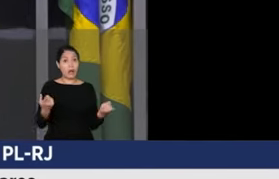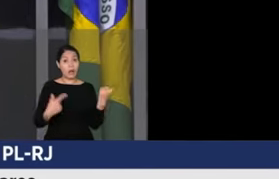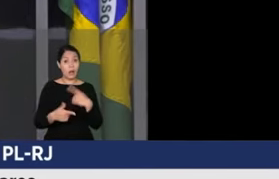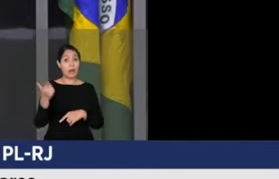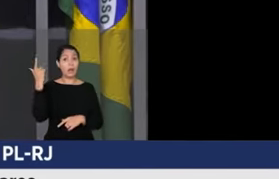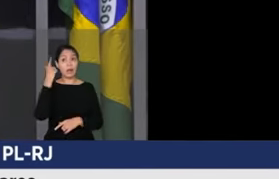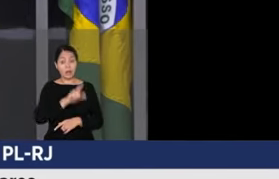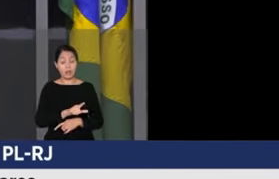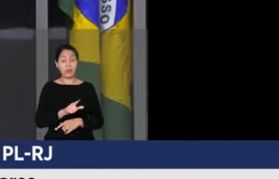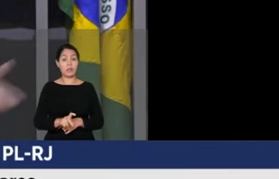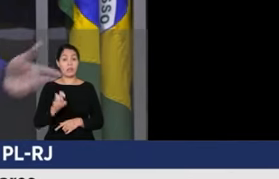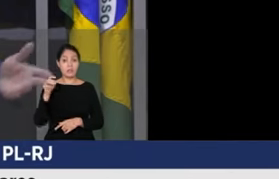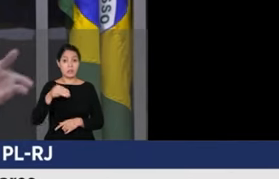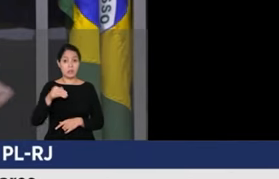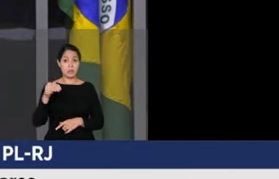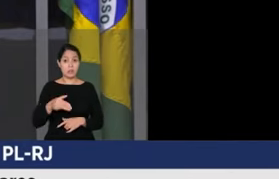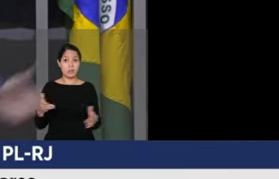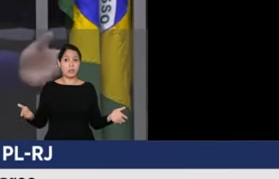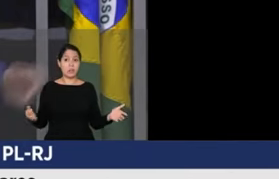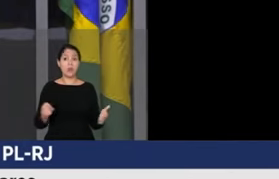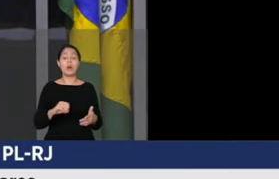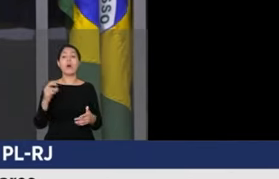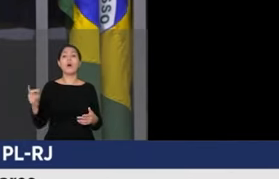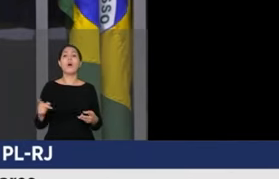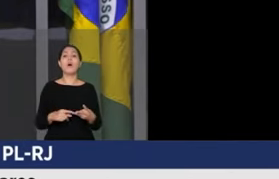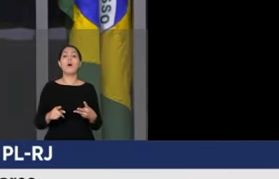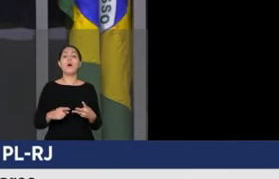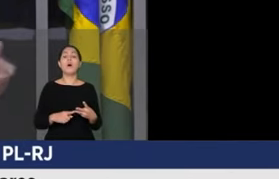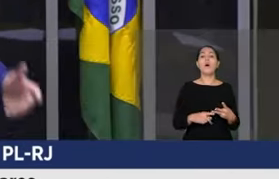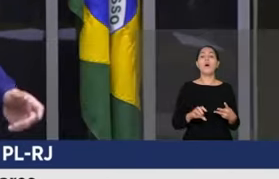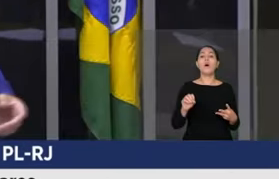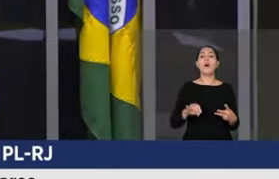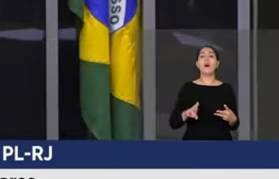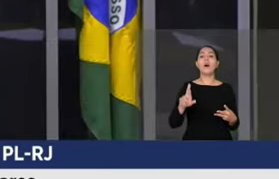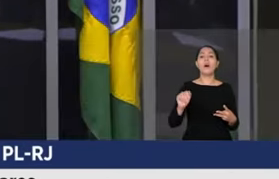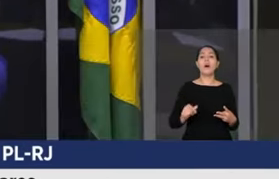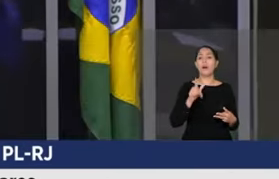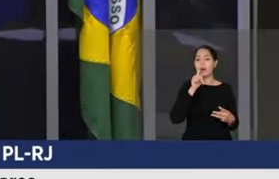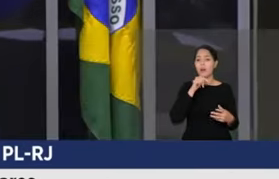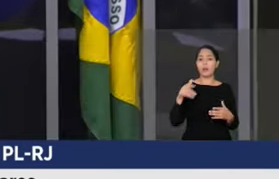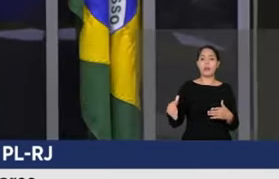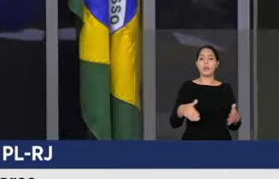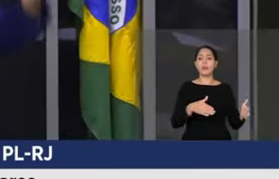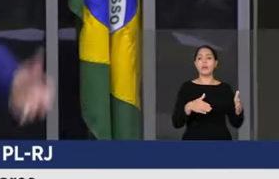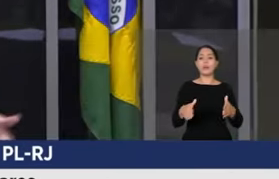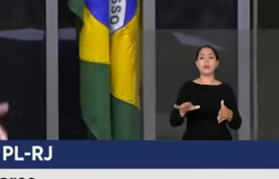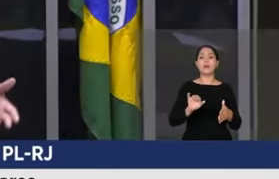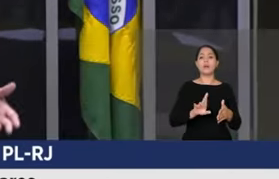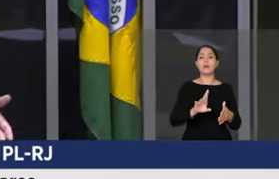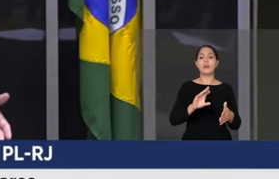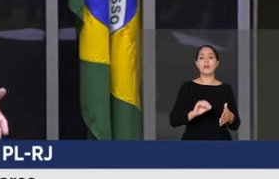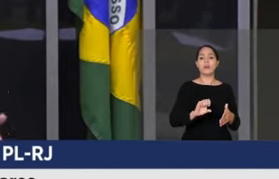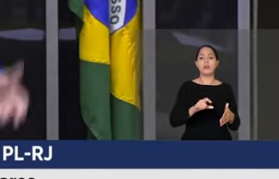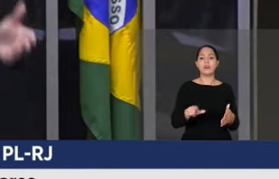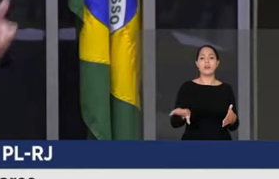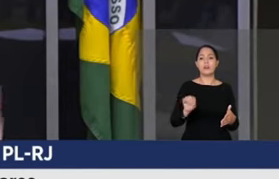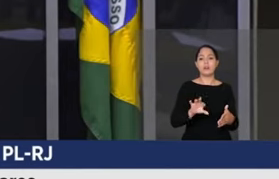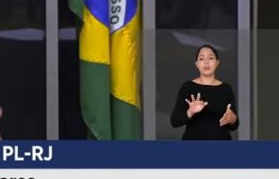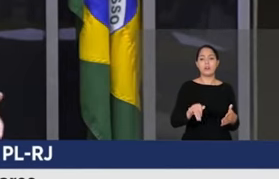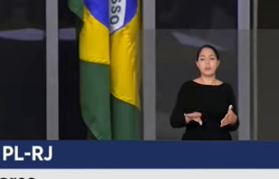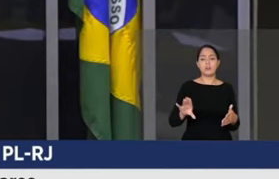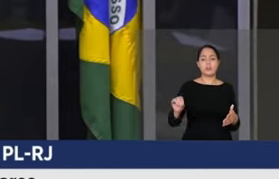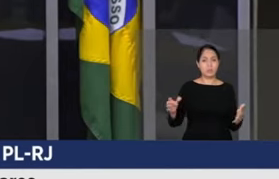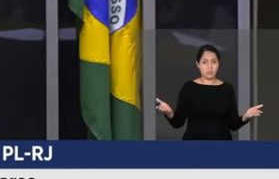em menos de 5 minutos. Ou a obra do Rio São Francisco, tão aguardada também, levando água aos nordestinos e que